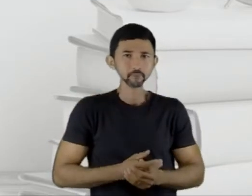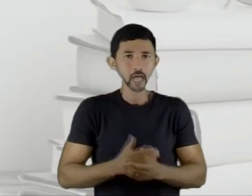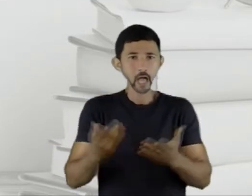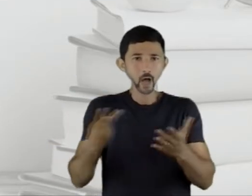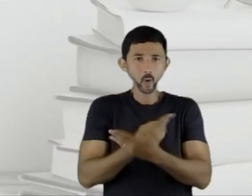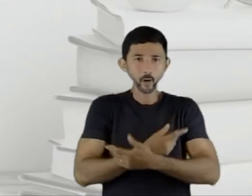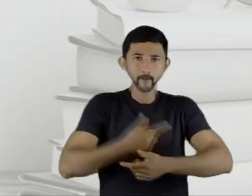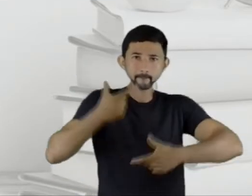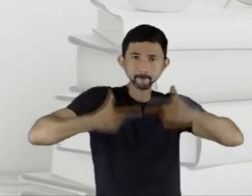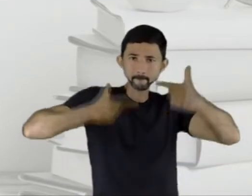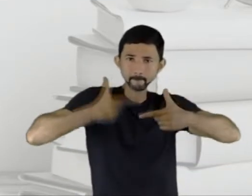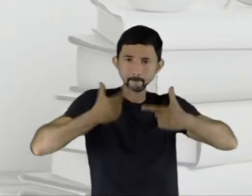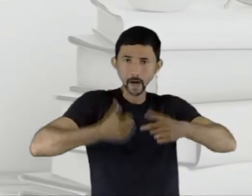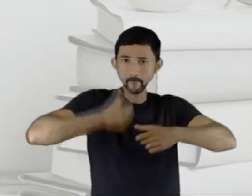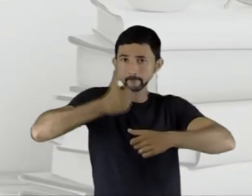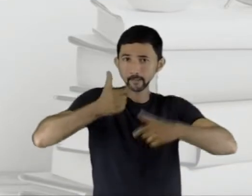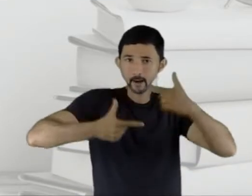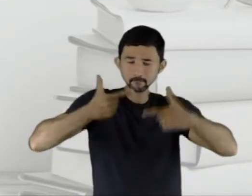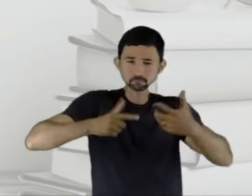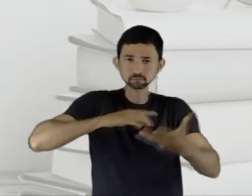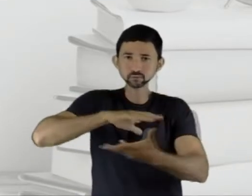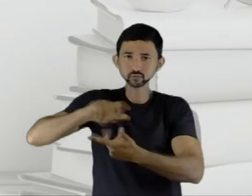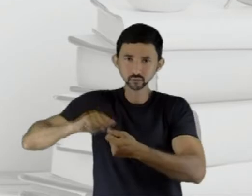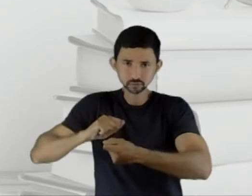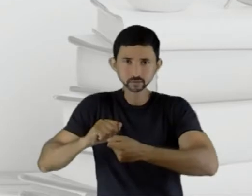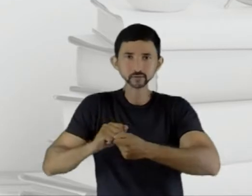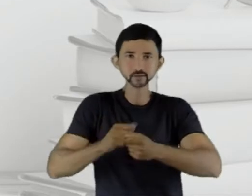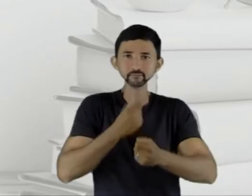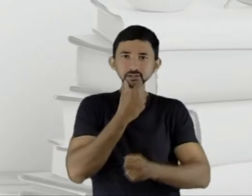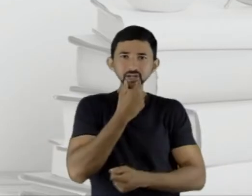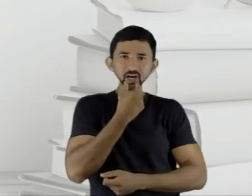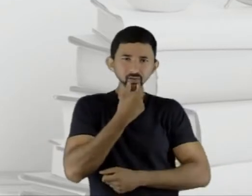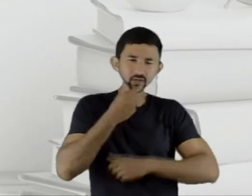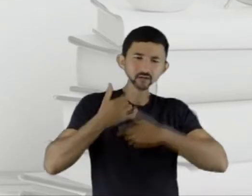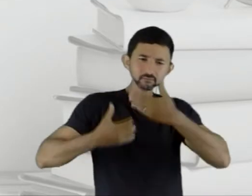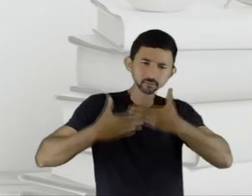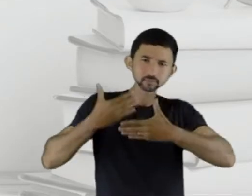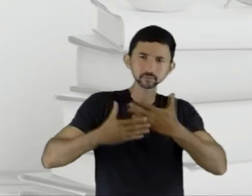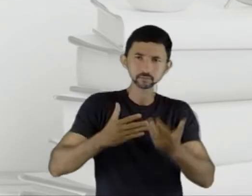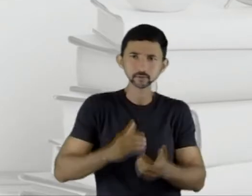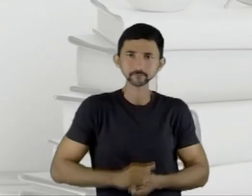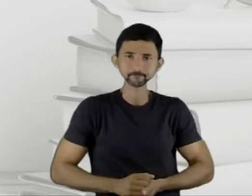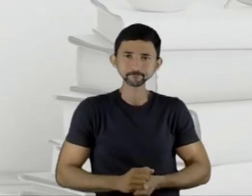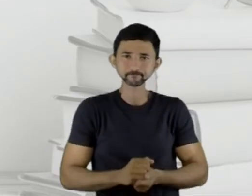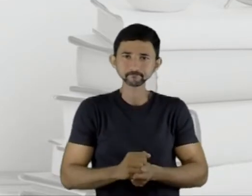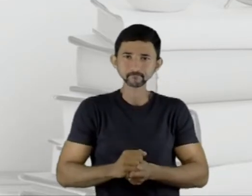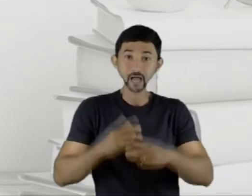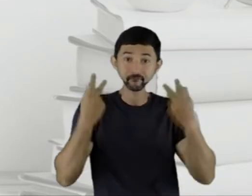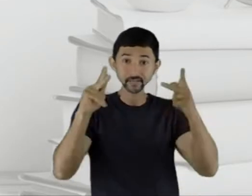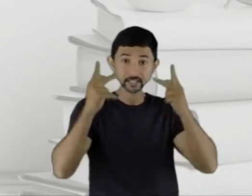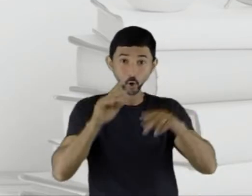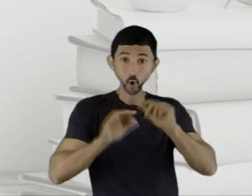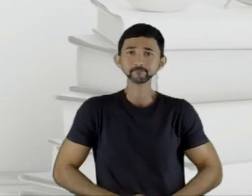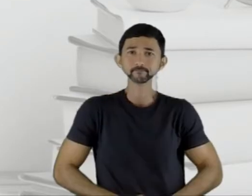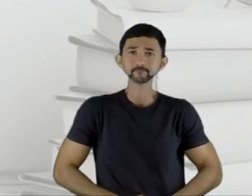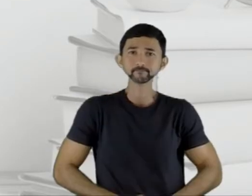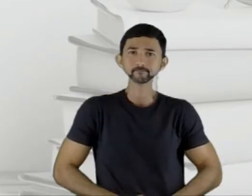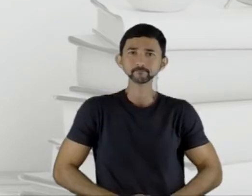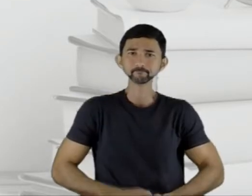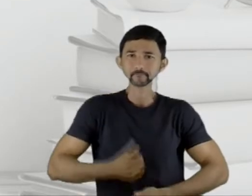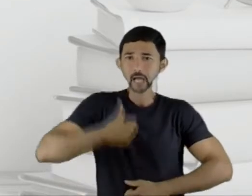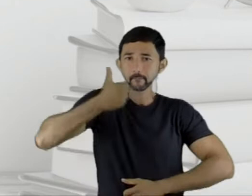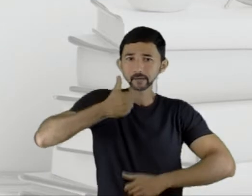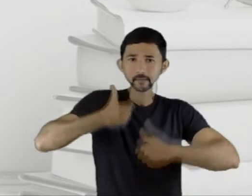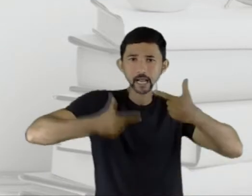em 1914, 1919. Os Estados Unidos, eles foram os grandes vitoriosos na Primeira Guerra Mundial. A